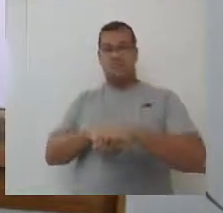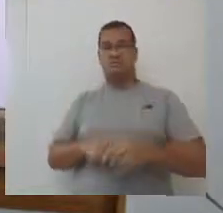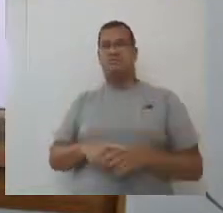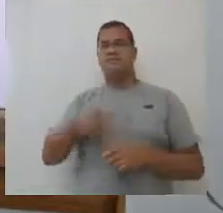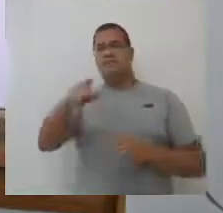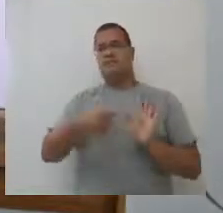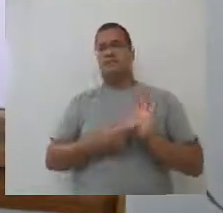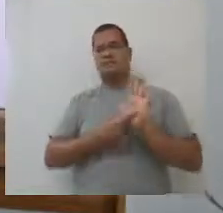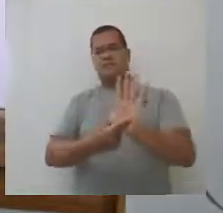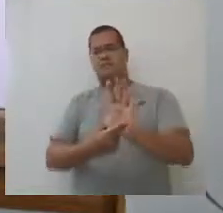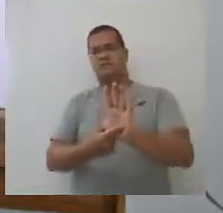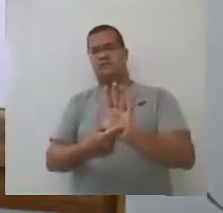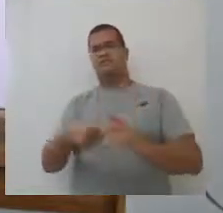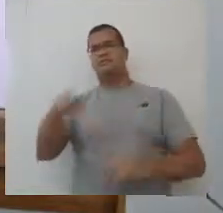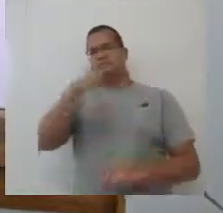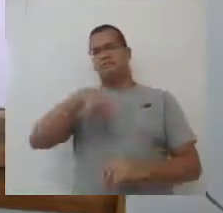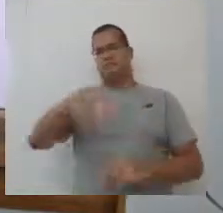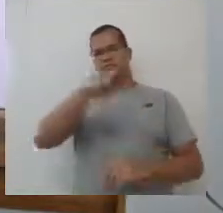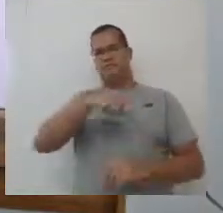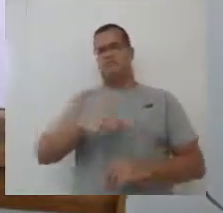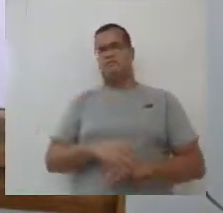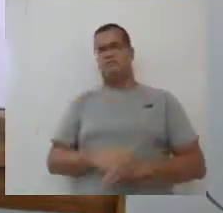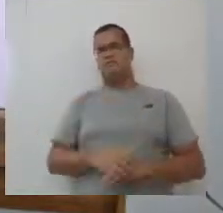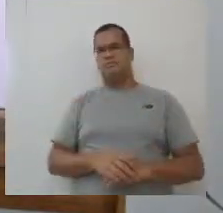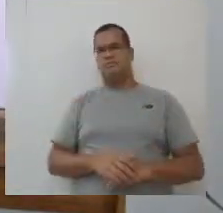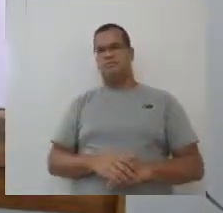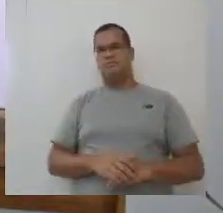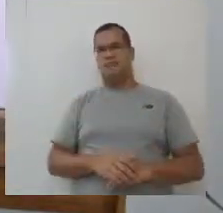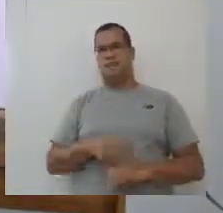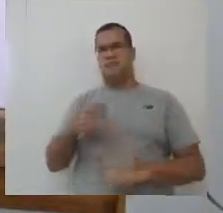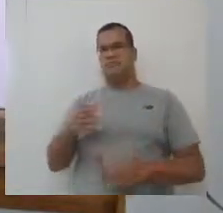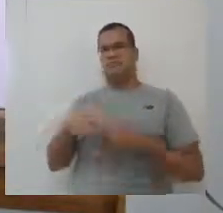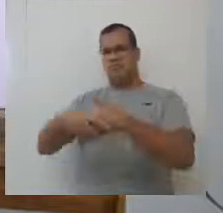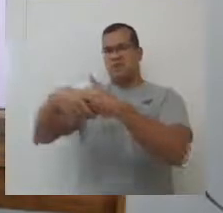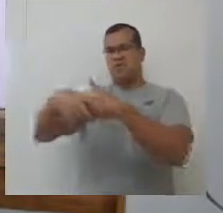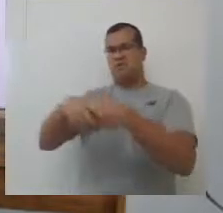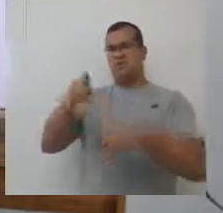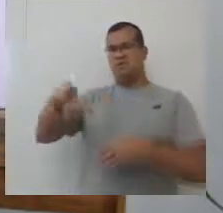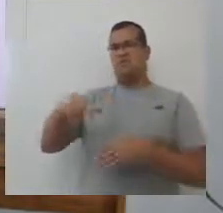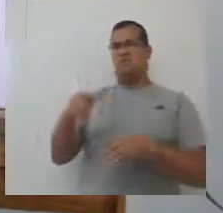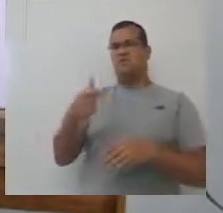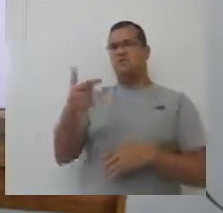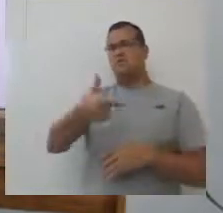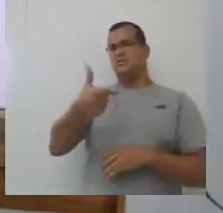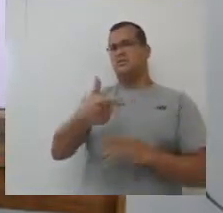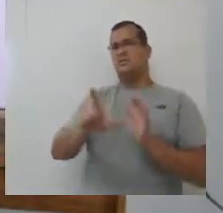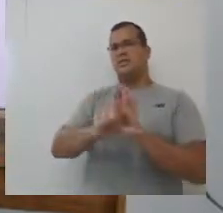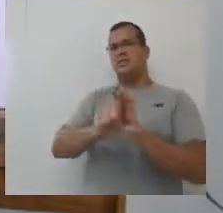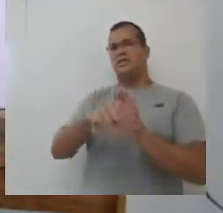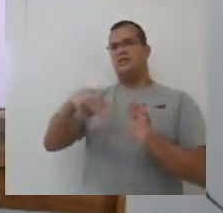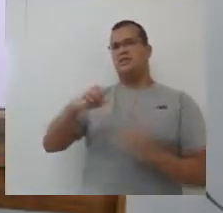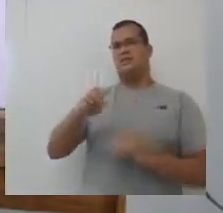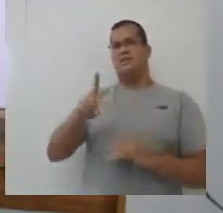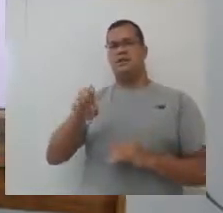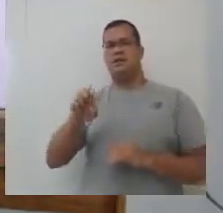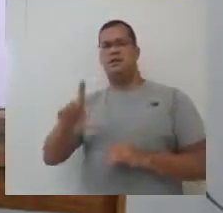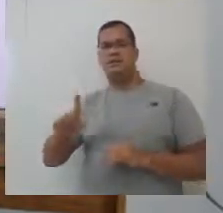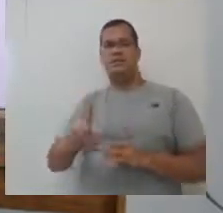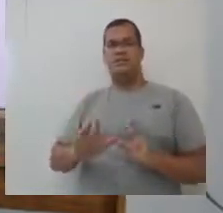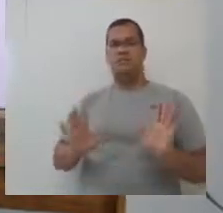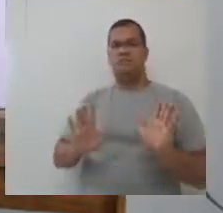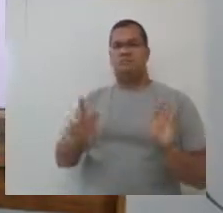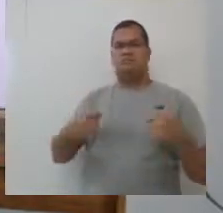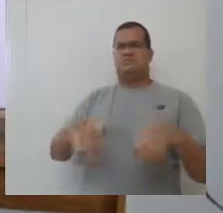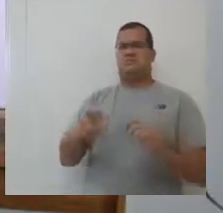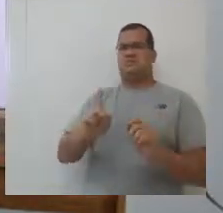apresentando a vocês, tá? Ei, monstrinhos, prazer, isso aqui é a segunda lei de Mendel. Mas tu nem falou. Não preciso